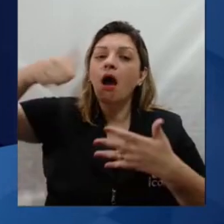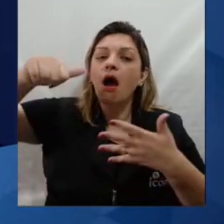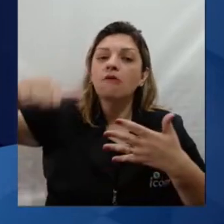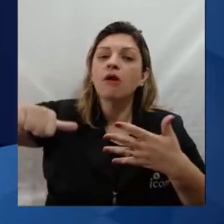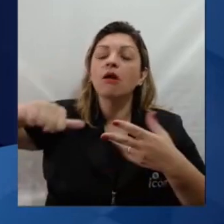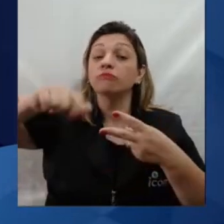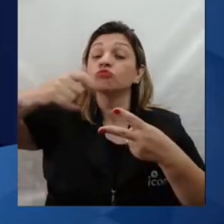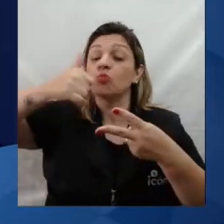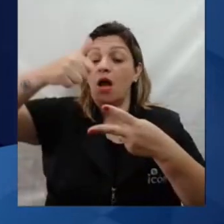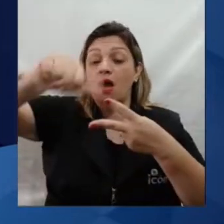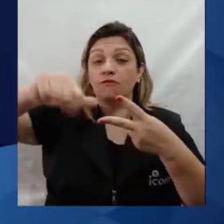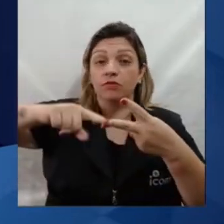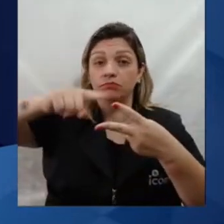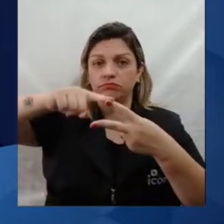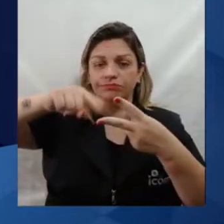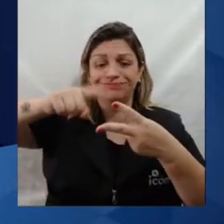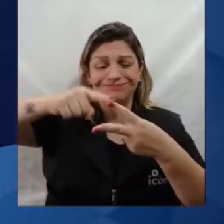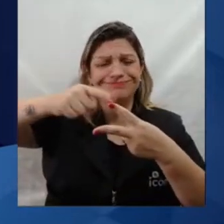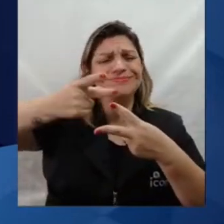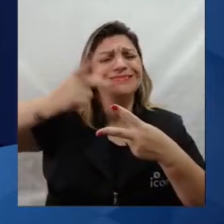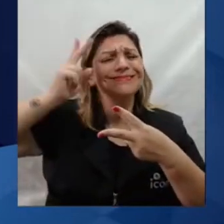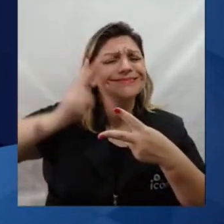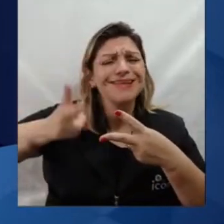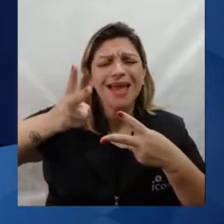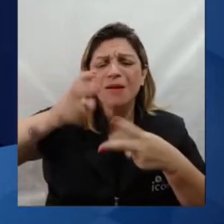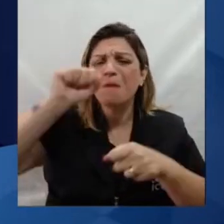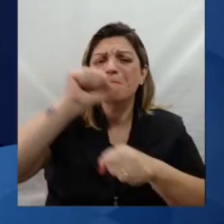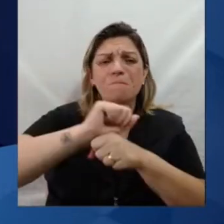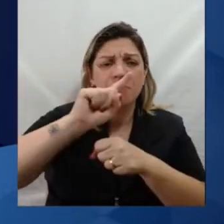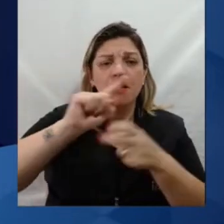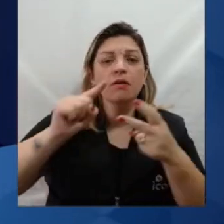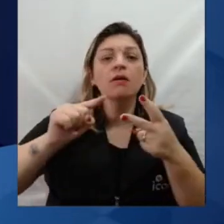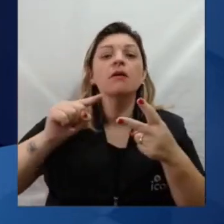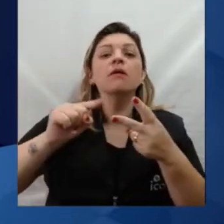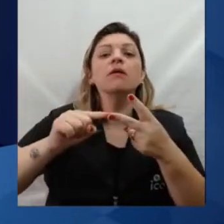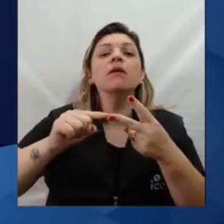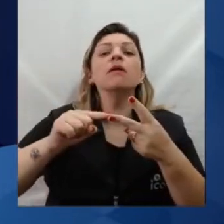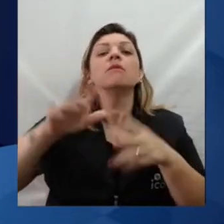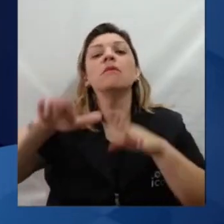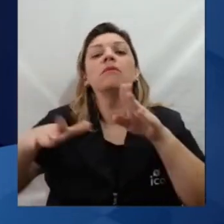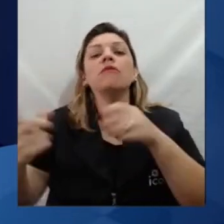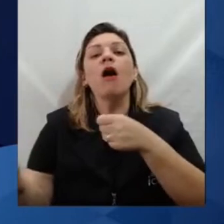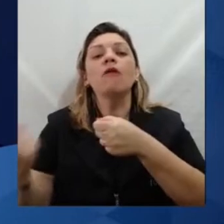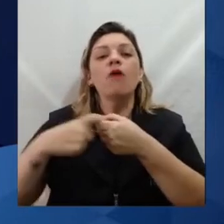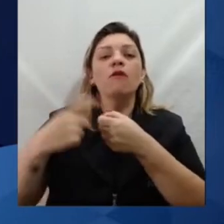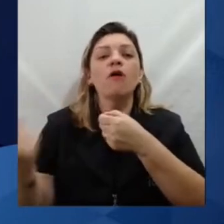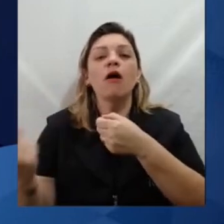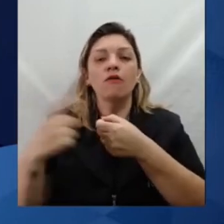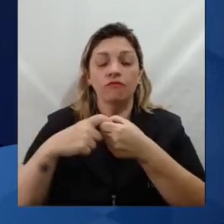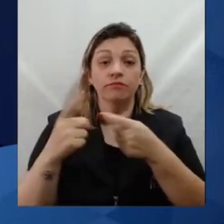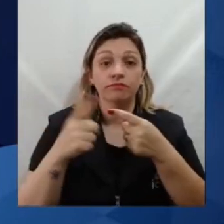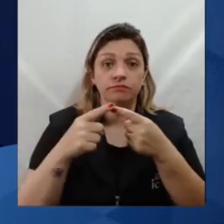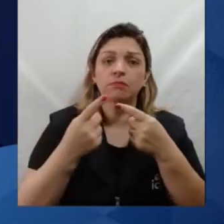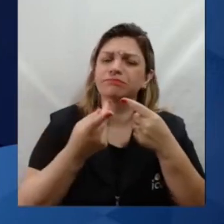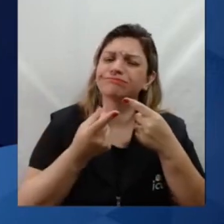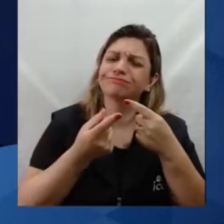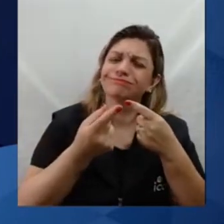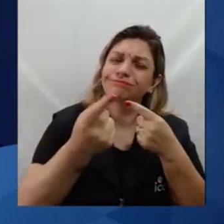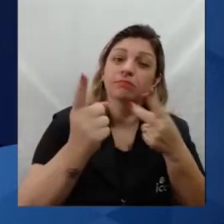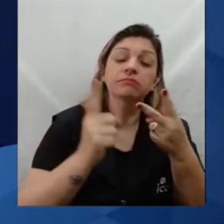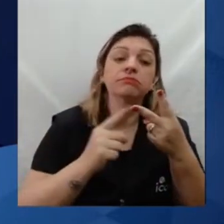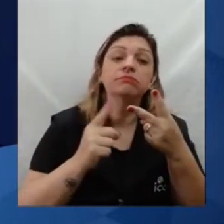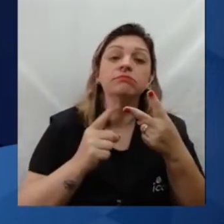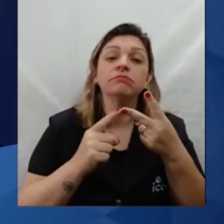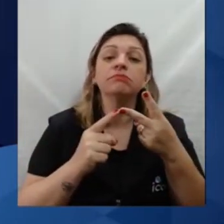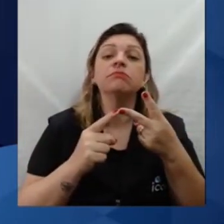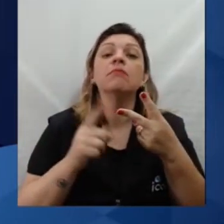dor constante e a dor intermitente. A dor constante ela é considerada uma dor permanente e a dor intermitente ela é considerada uma dor